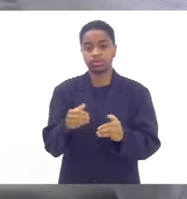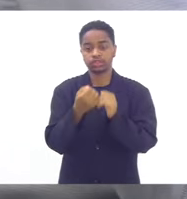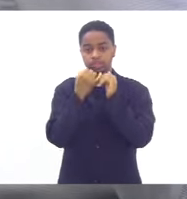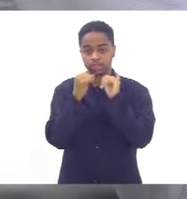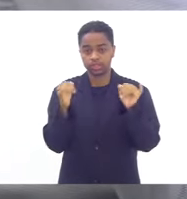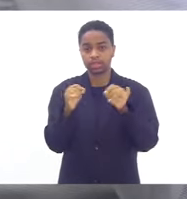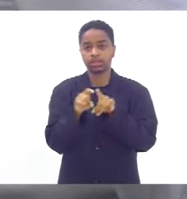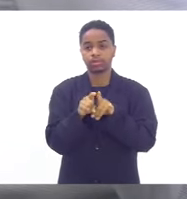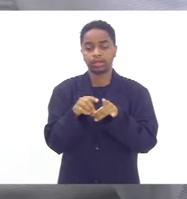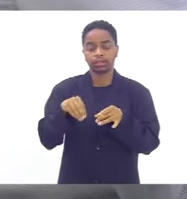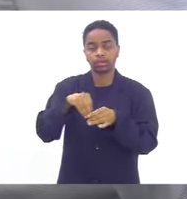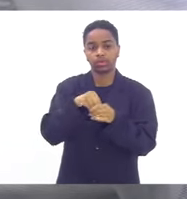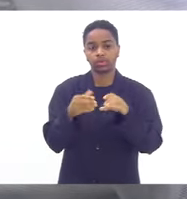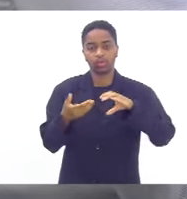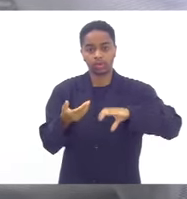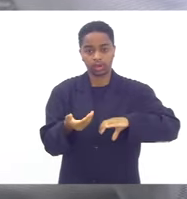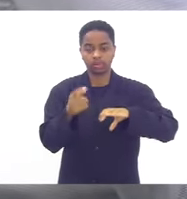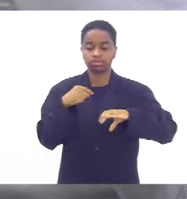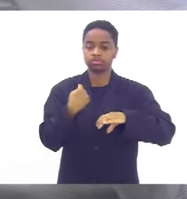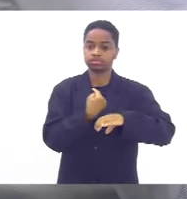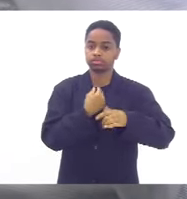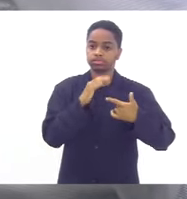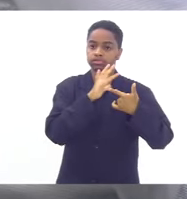viu, presidente? Temos